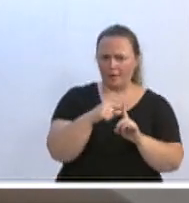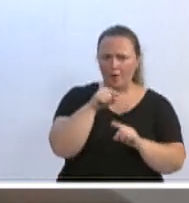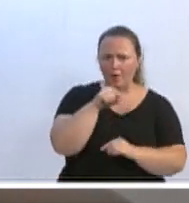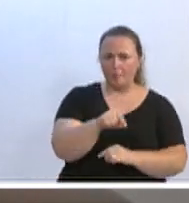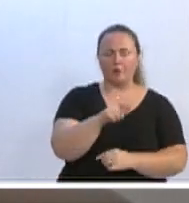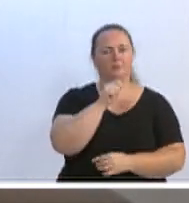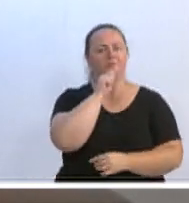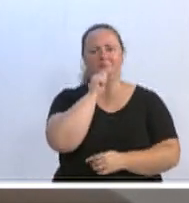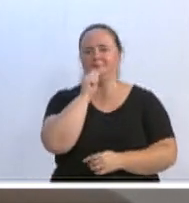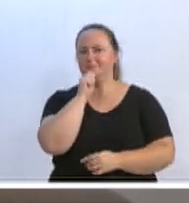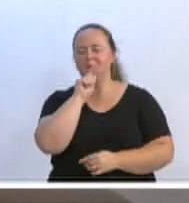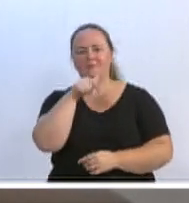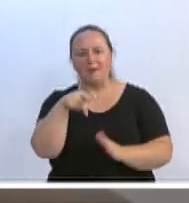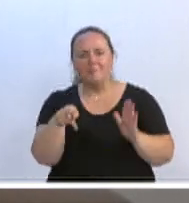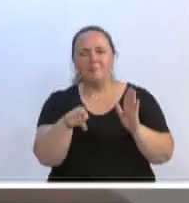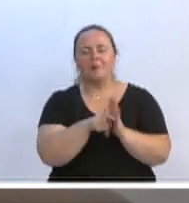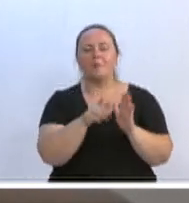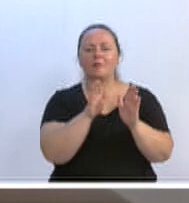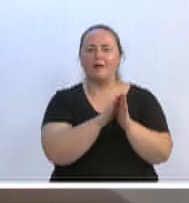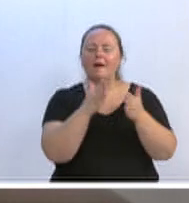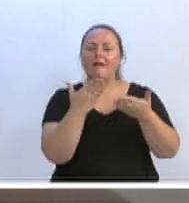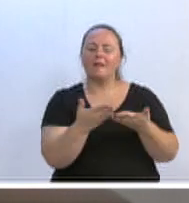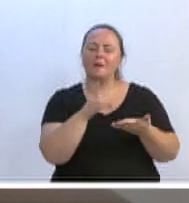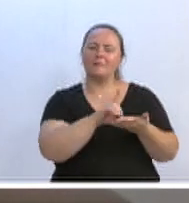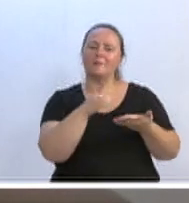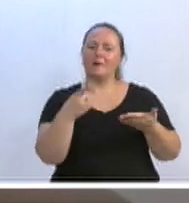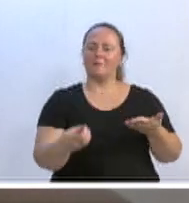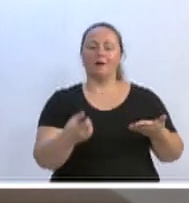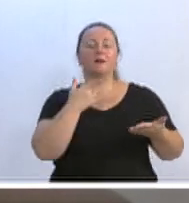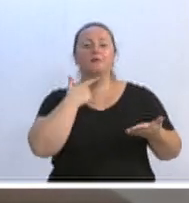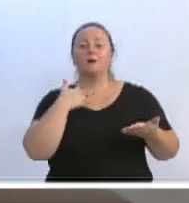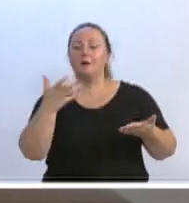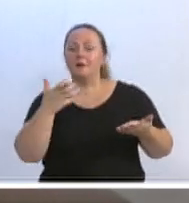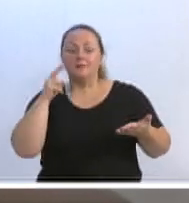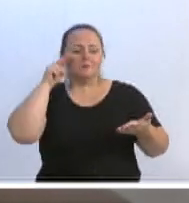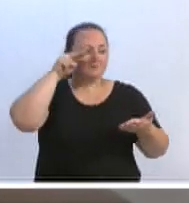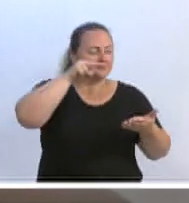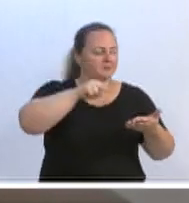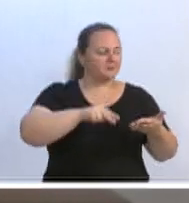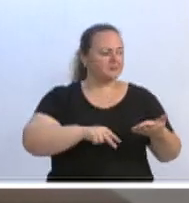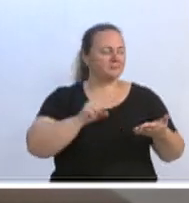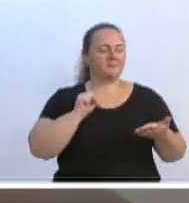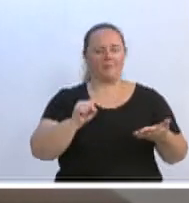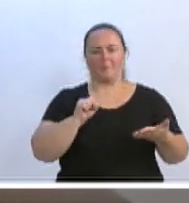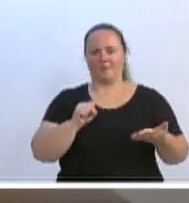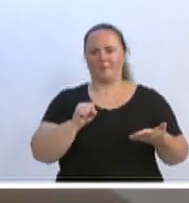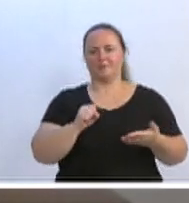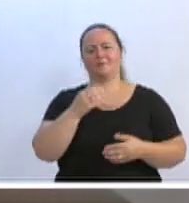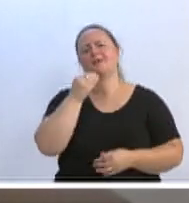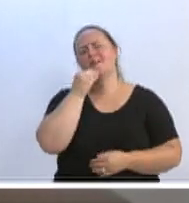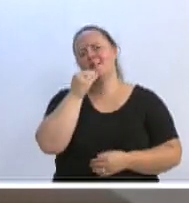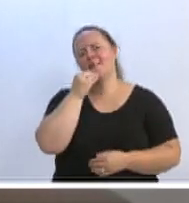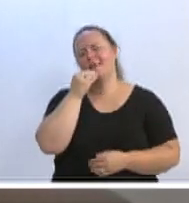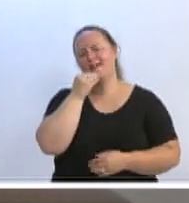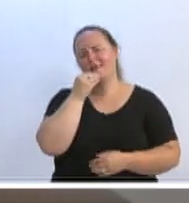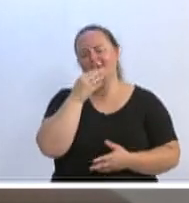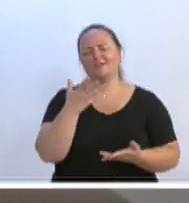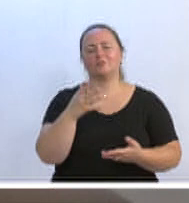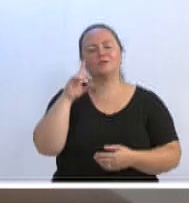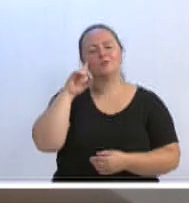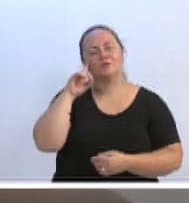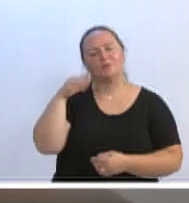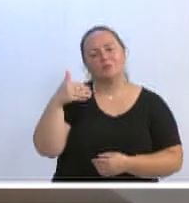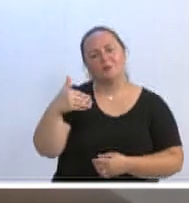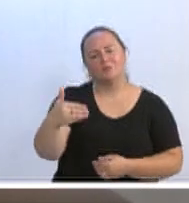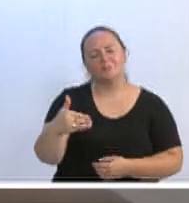bíblica que está lá para todo mundo, para quem quiser, né? Nós simplesmente fazemos uso. A cada dia,